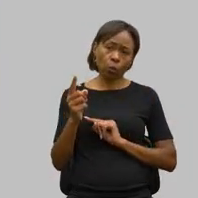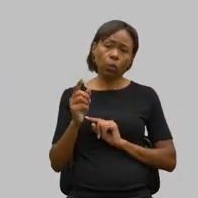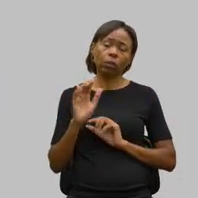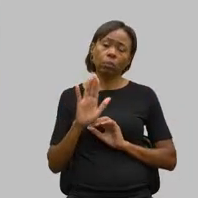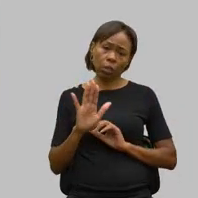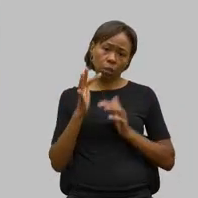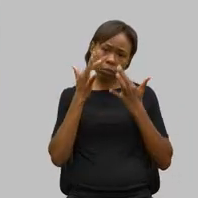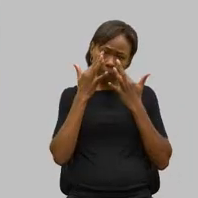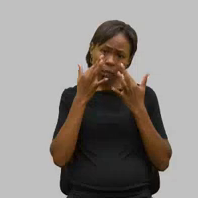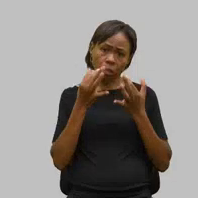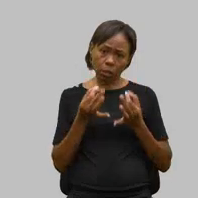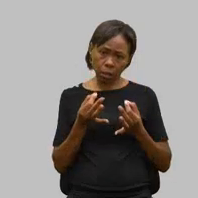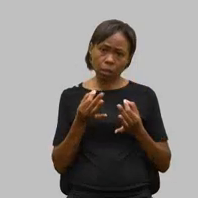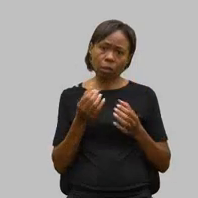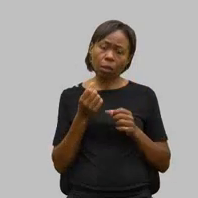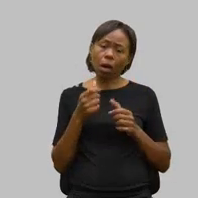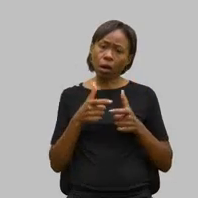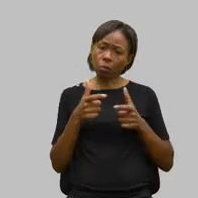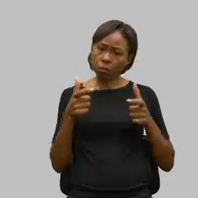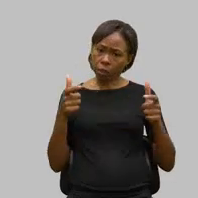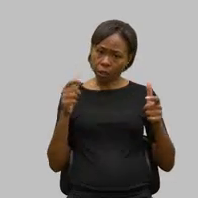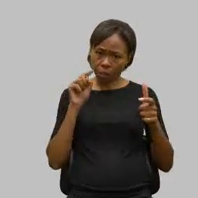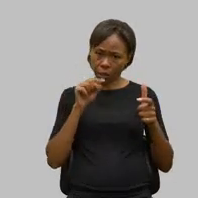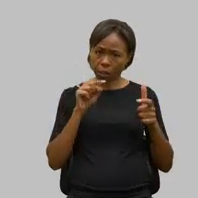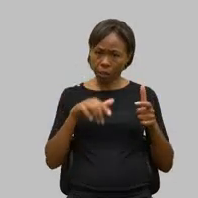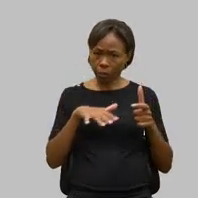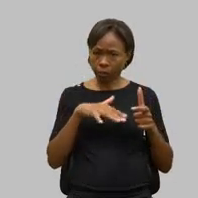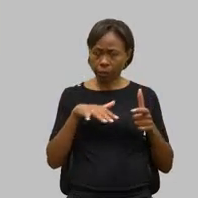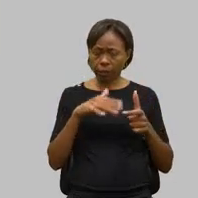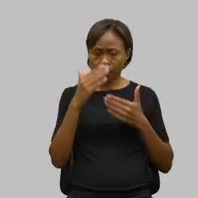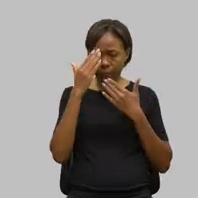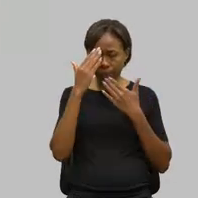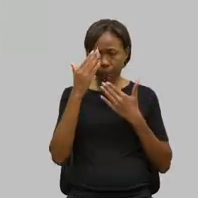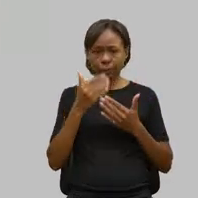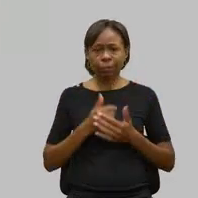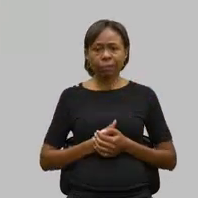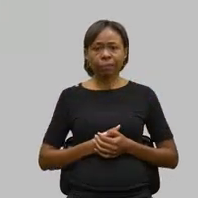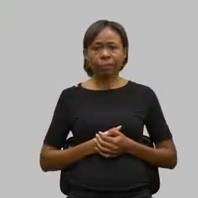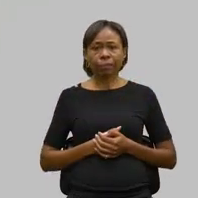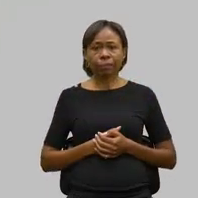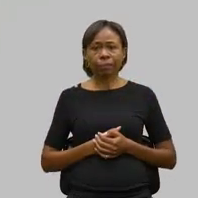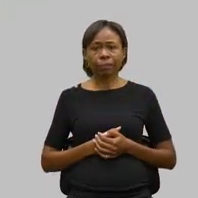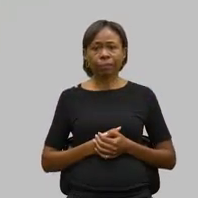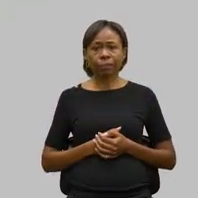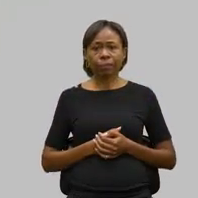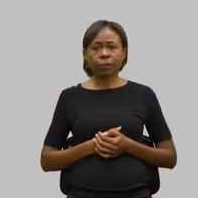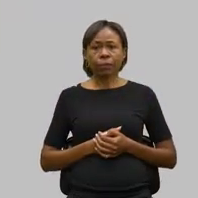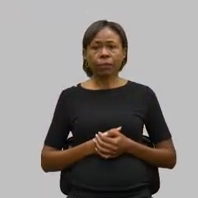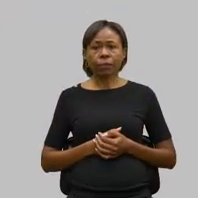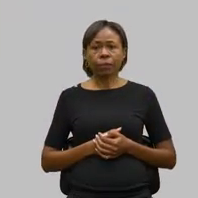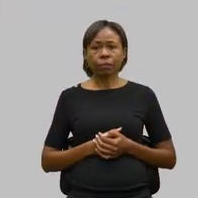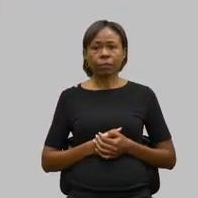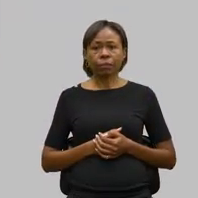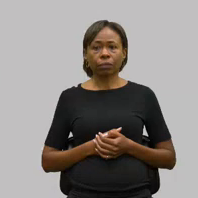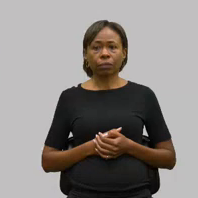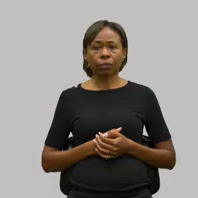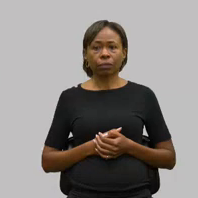mesmo para a gente ampliar a nossa rede. Muito obrigado. Obrigado, LaViola. Juliana, para responder.